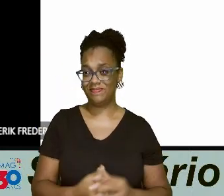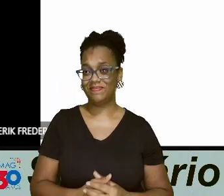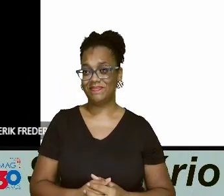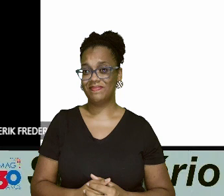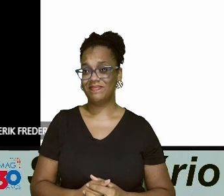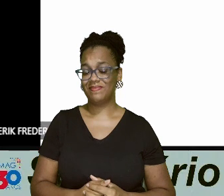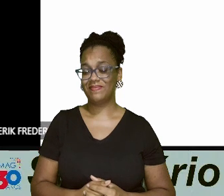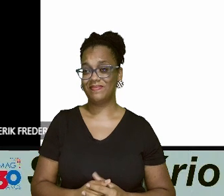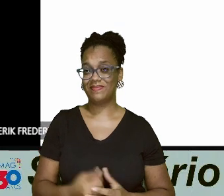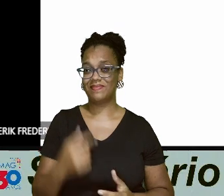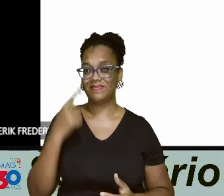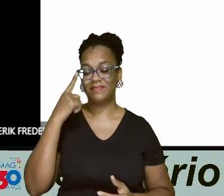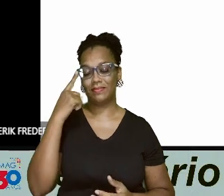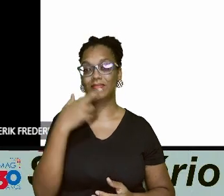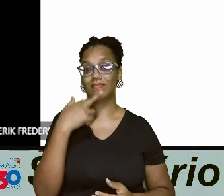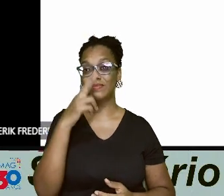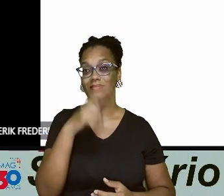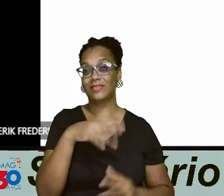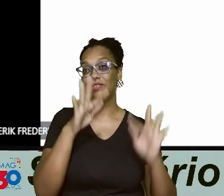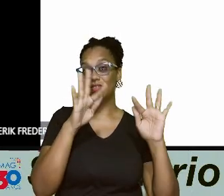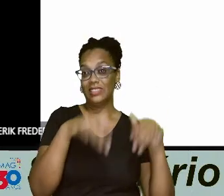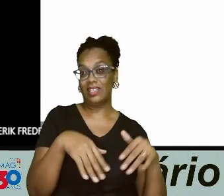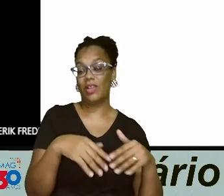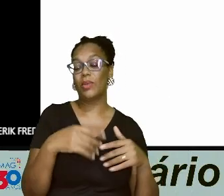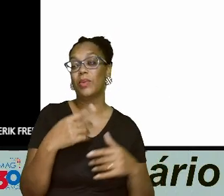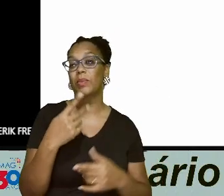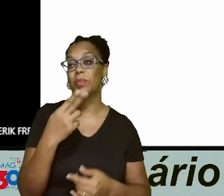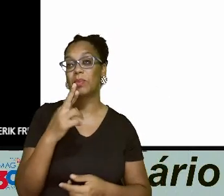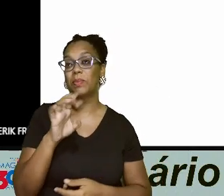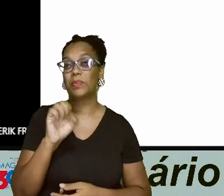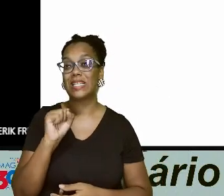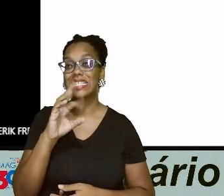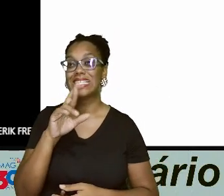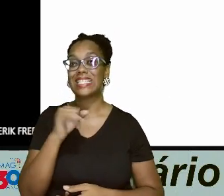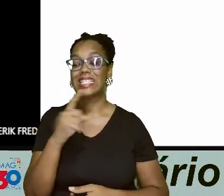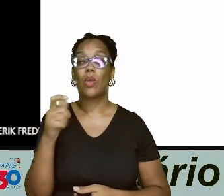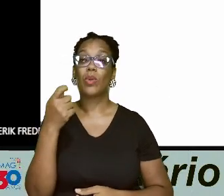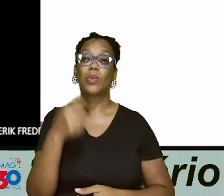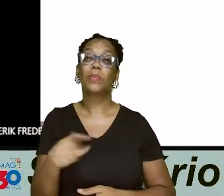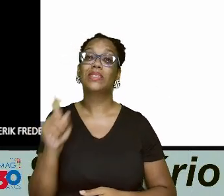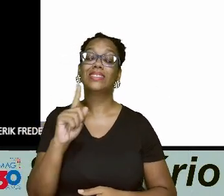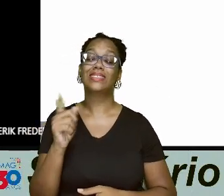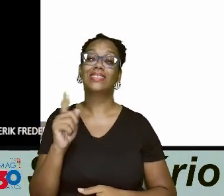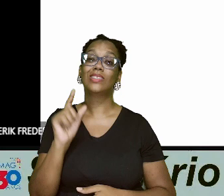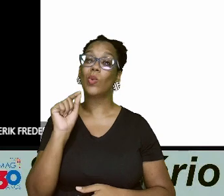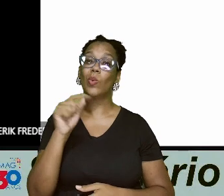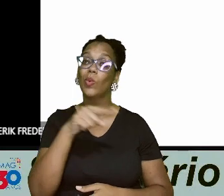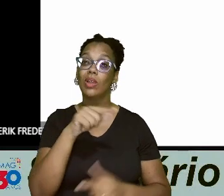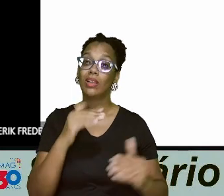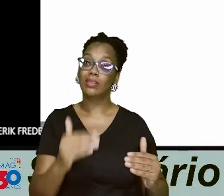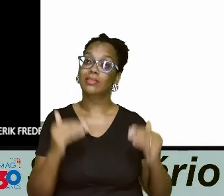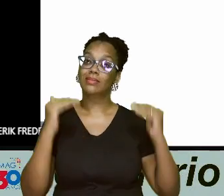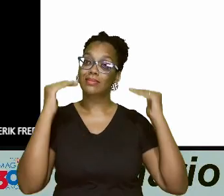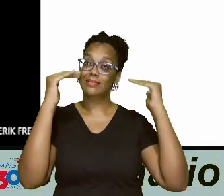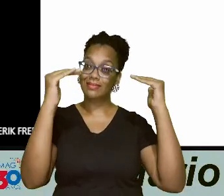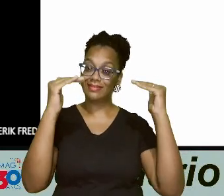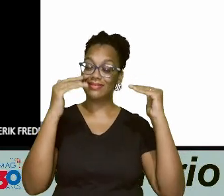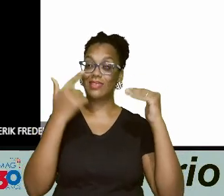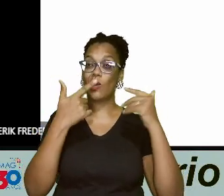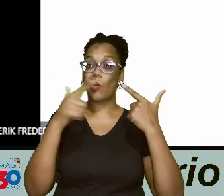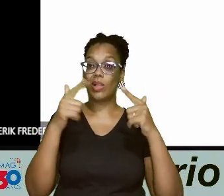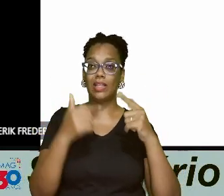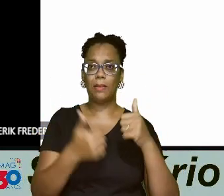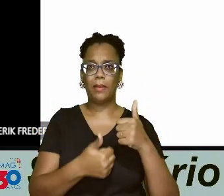no reconhecimento final da prescrição, sem a necessidade de que o feito ultrapassasse todas as instâncias que